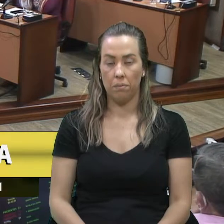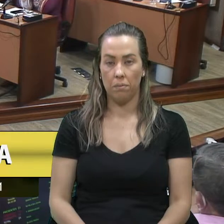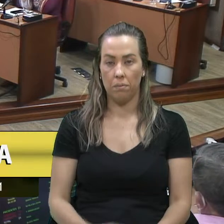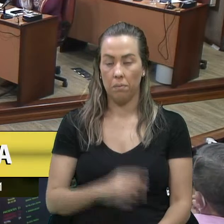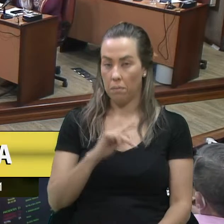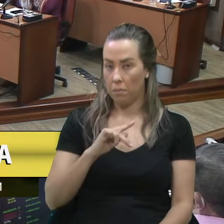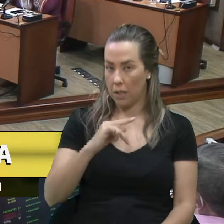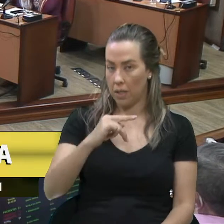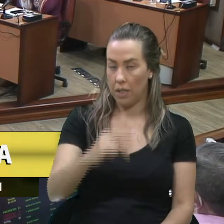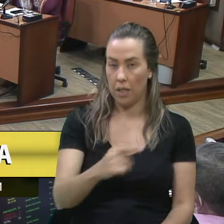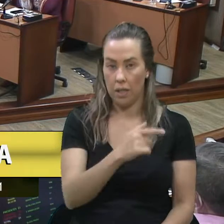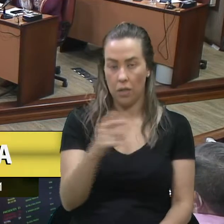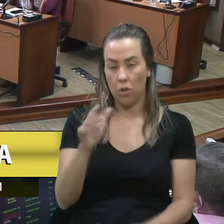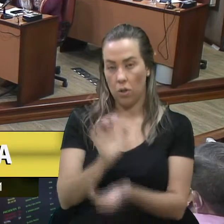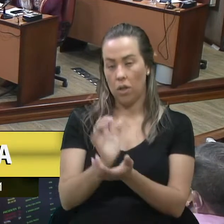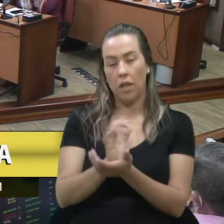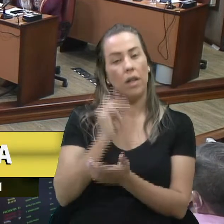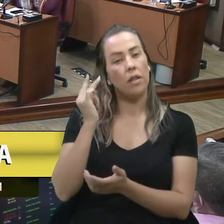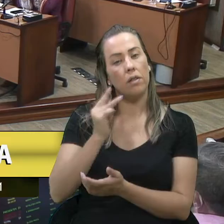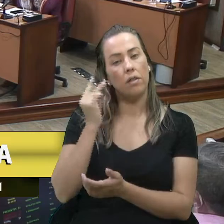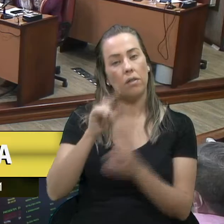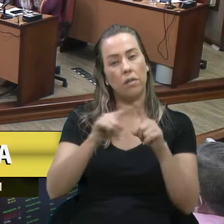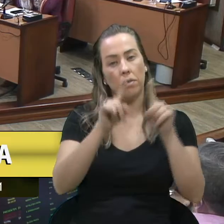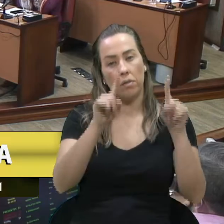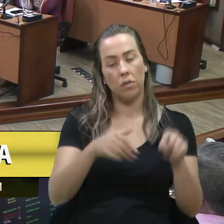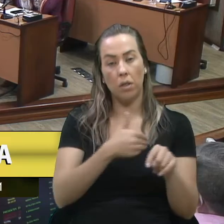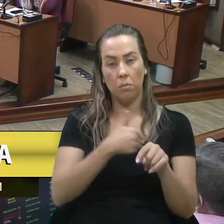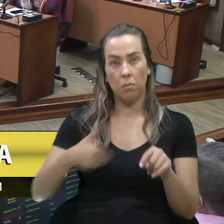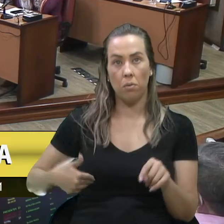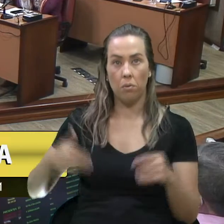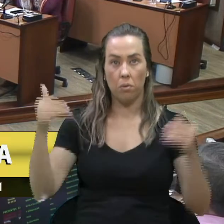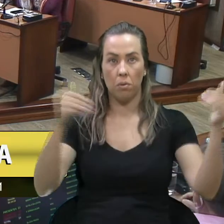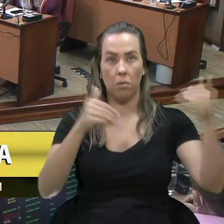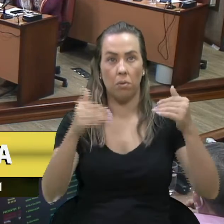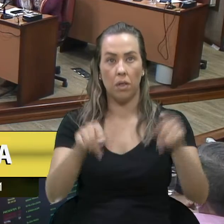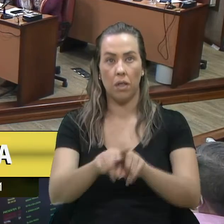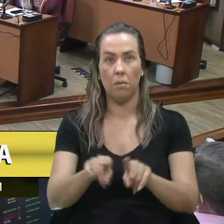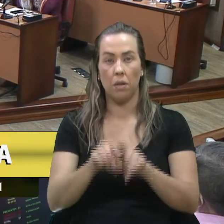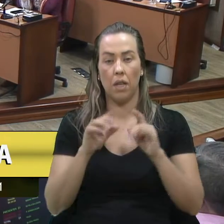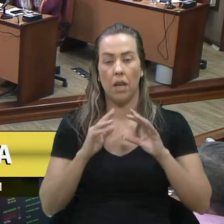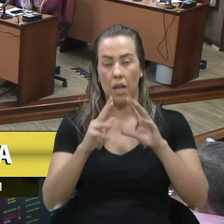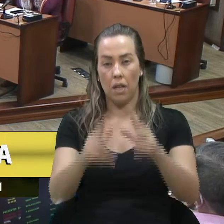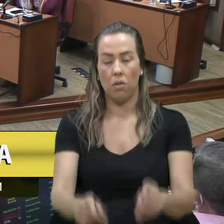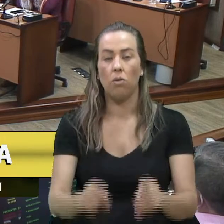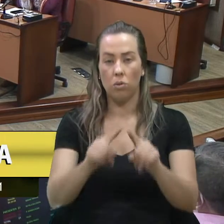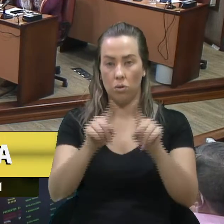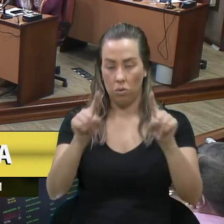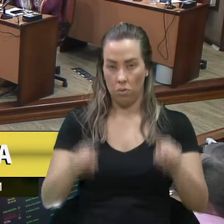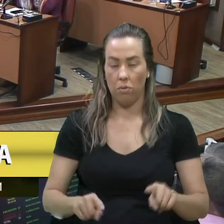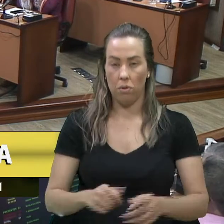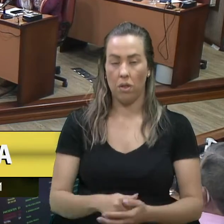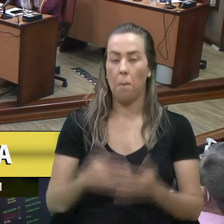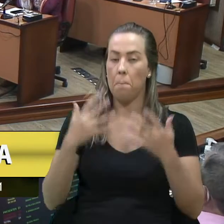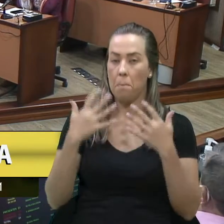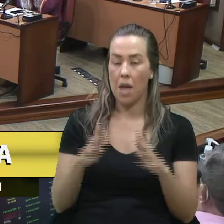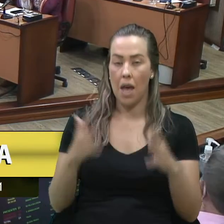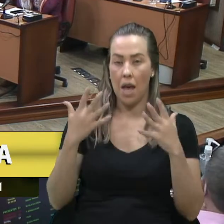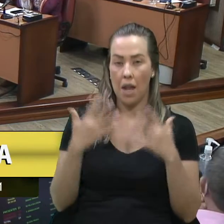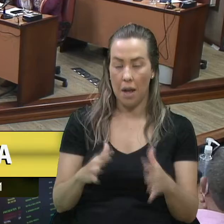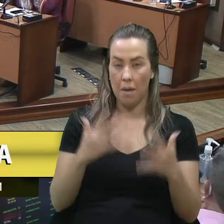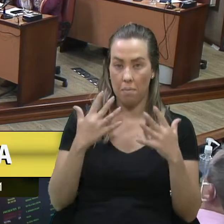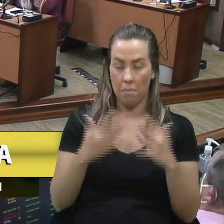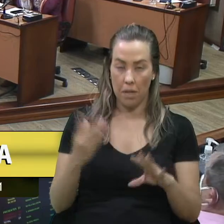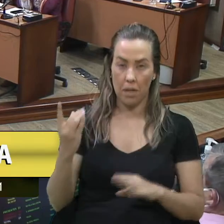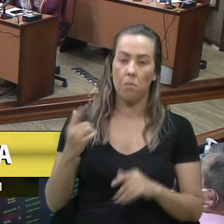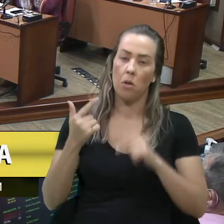Senhor presidente, caros colegas vereadores, funcionários públicos presentes e a todos os funcionários, parabéns